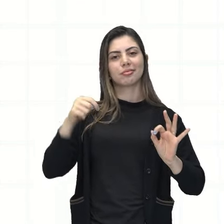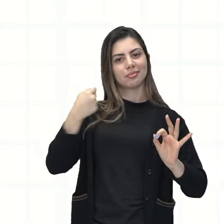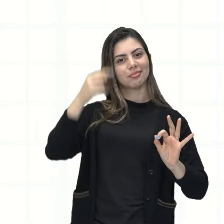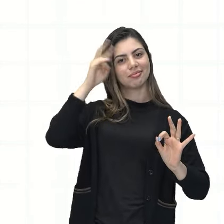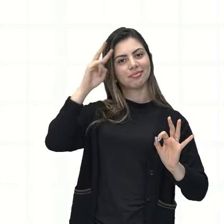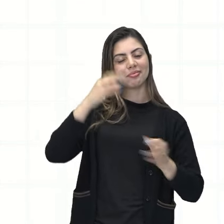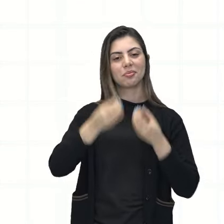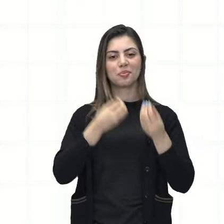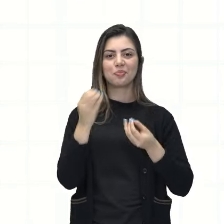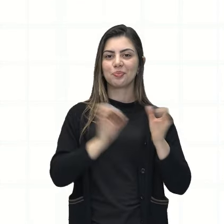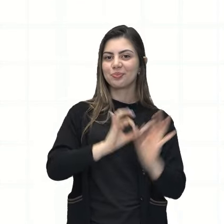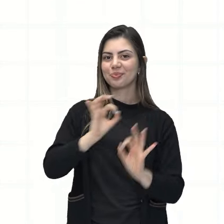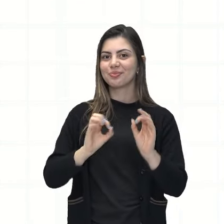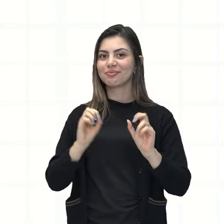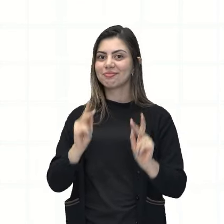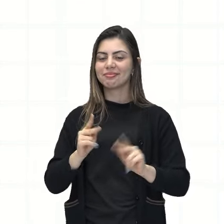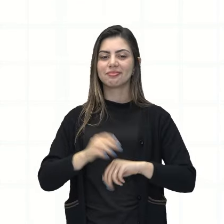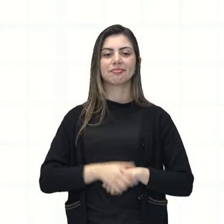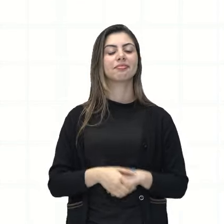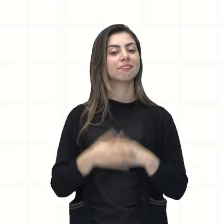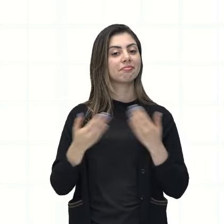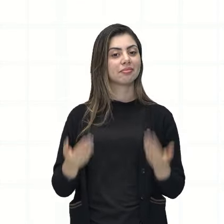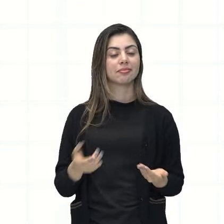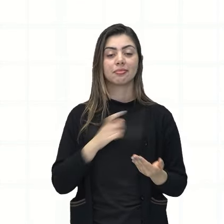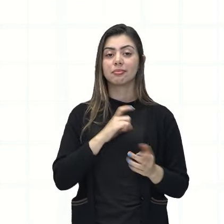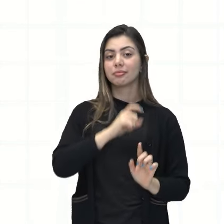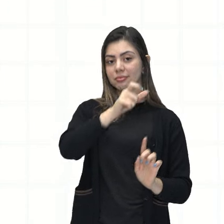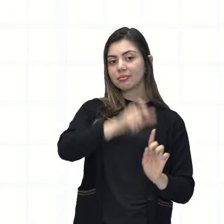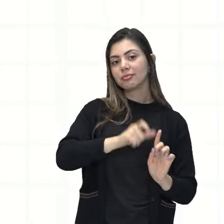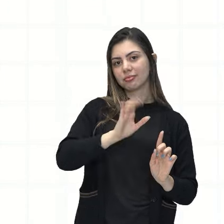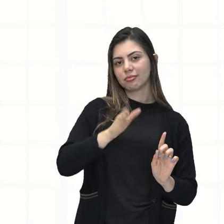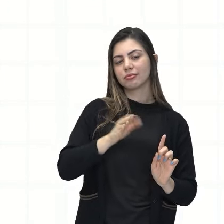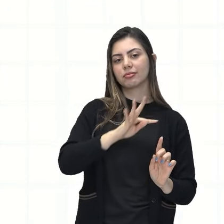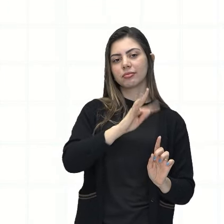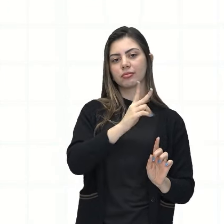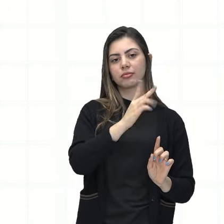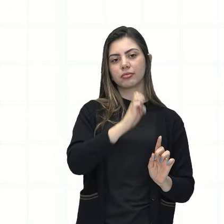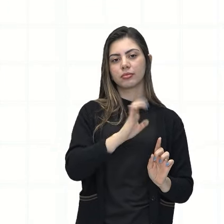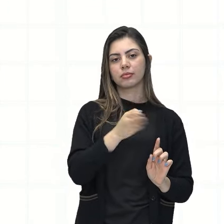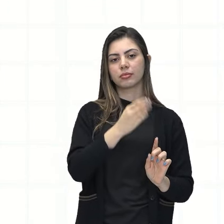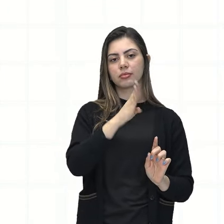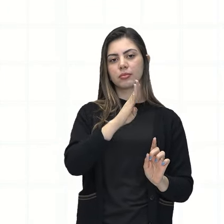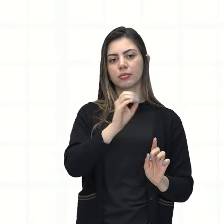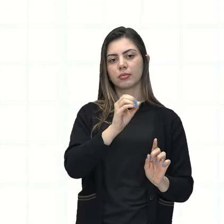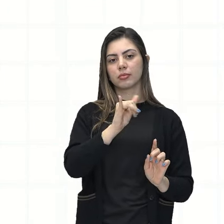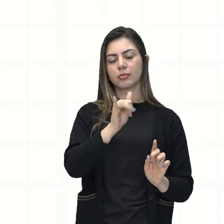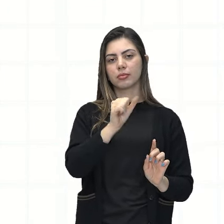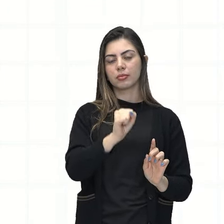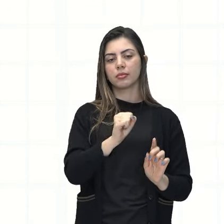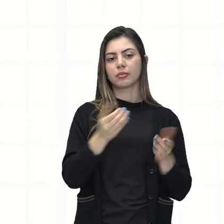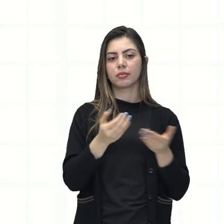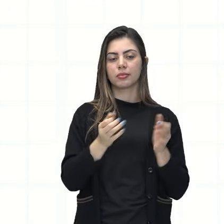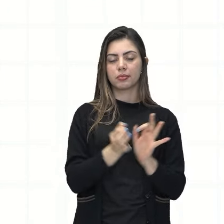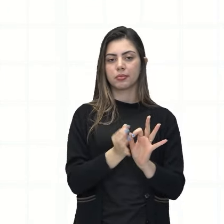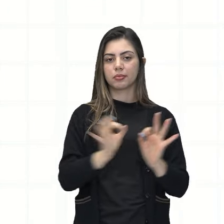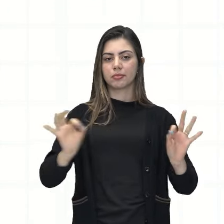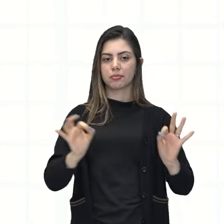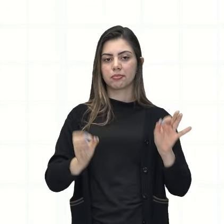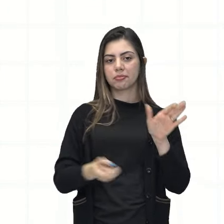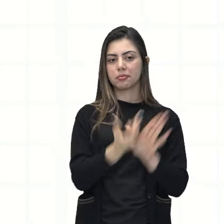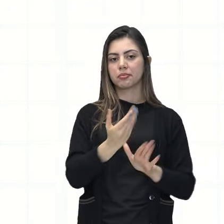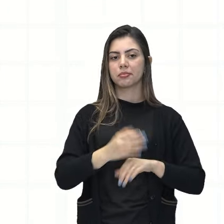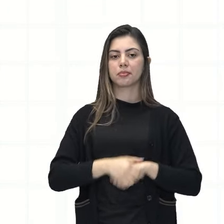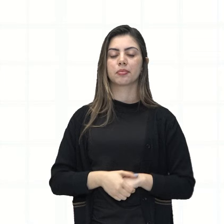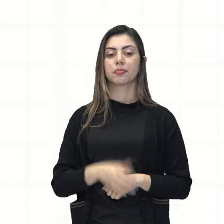também, ok? Então, o sujeito já está aqui, ó. The boys. Vamos formar a nossa frase. The